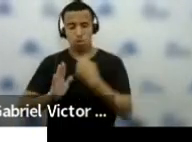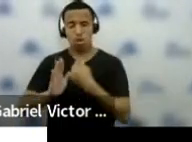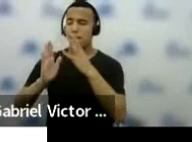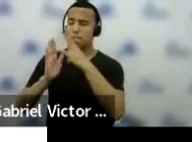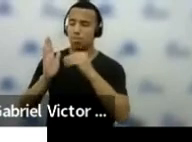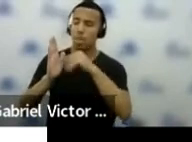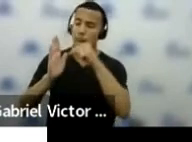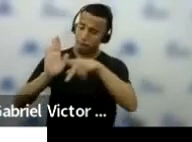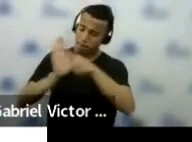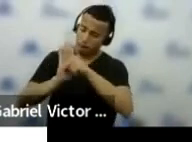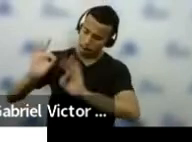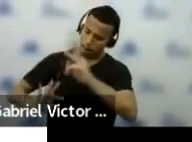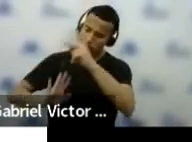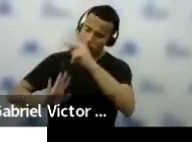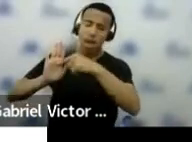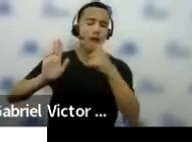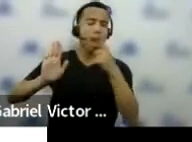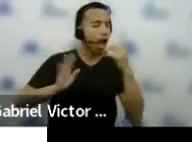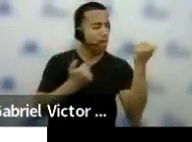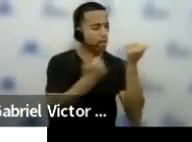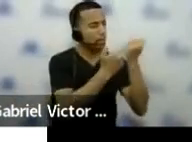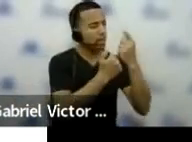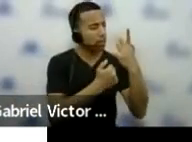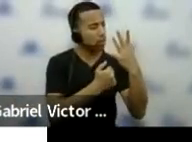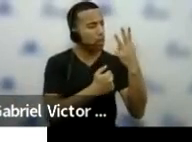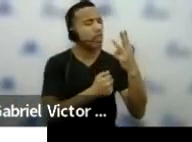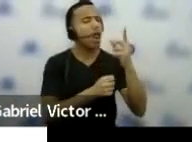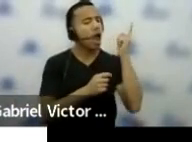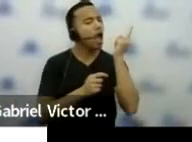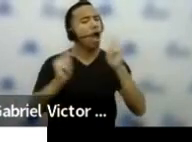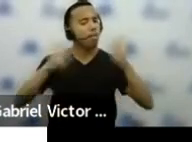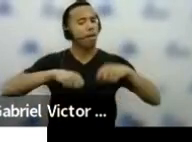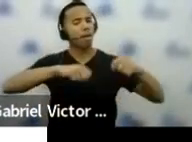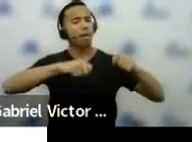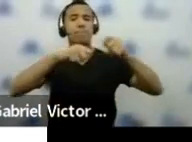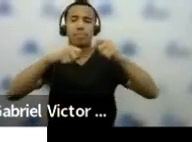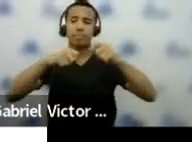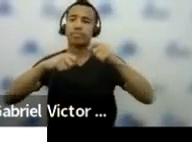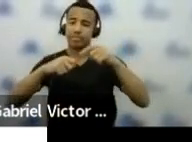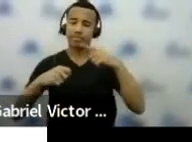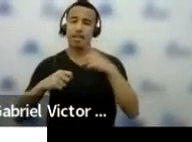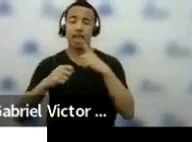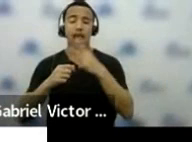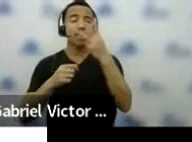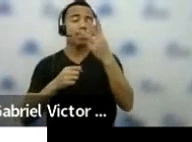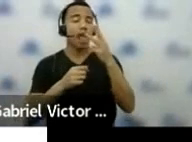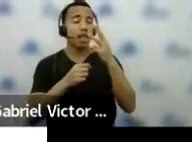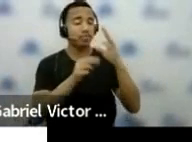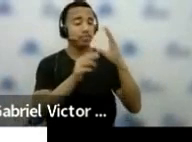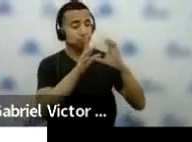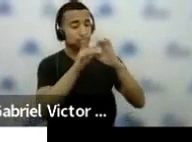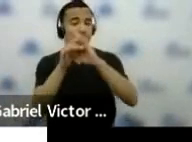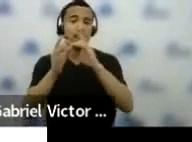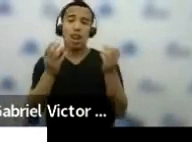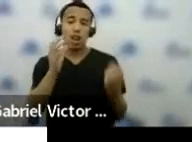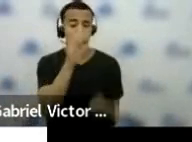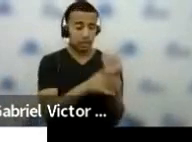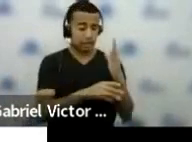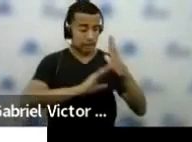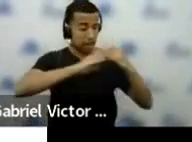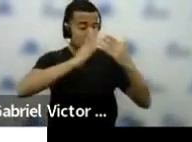nosso programa, no Lab to Market. É um programa que ele funciona em 3 ciclos, onde a gente apoia desde o desenvolvimento